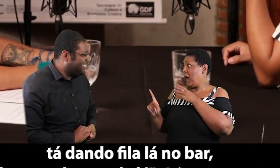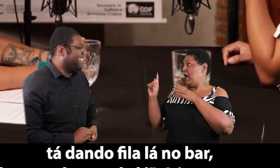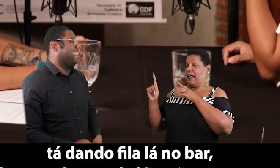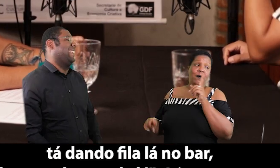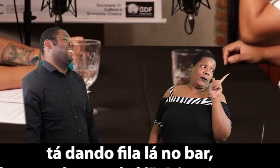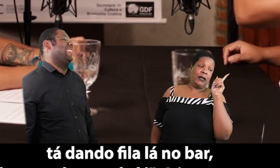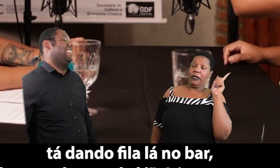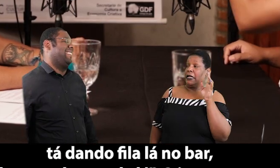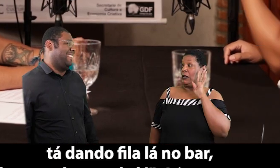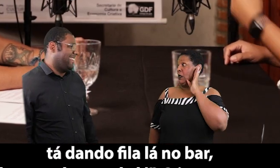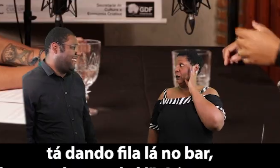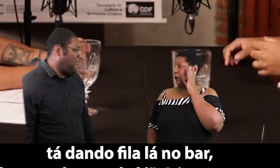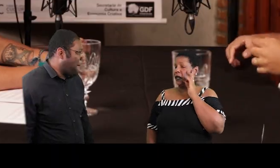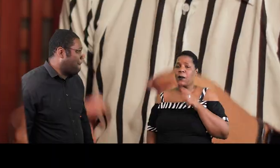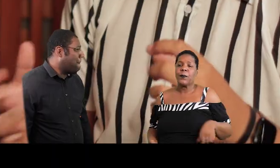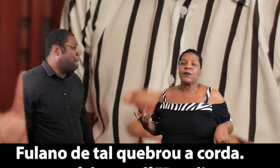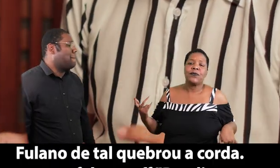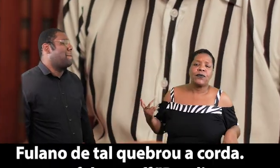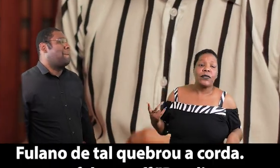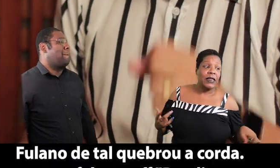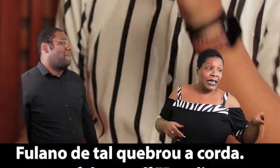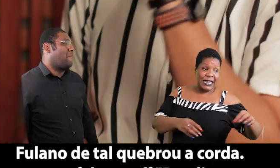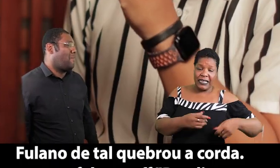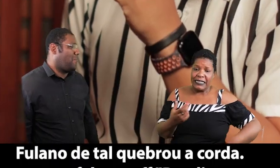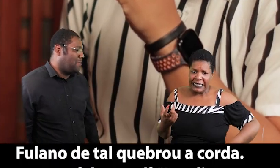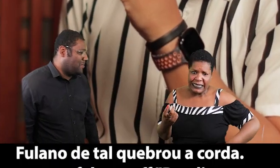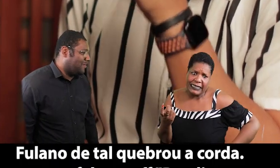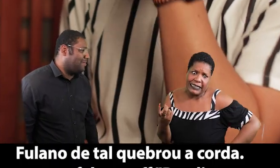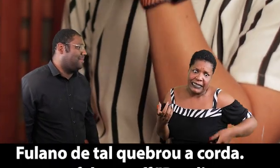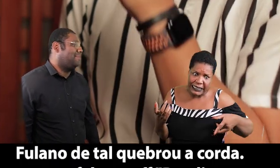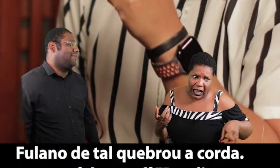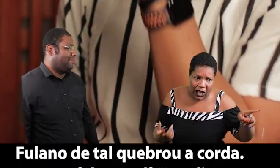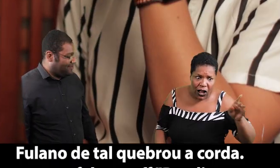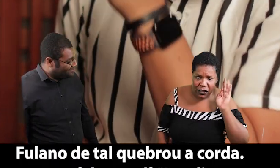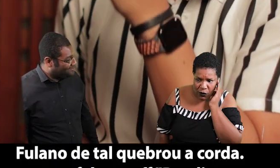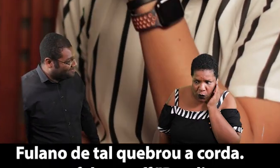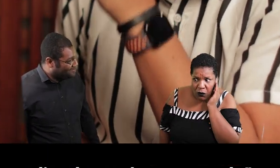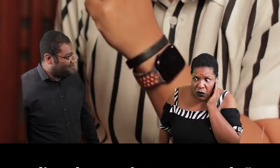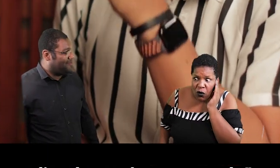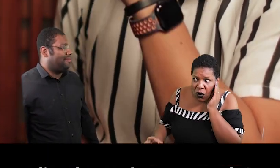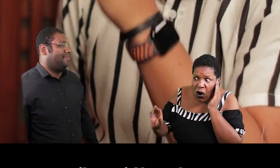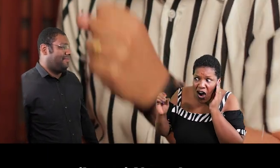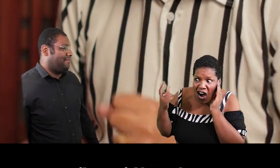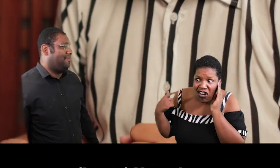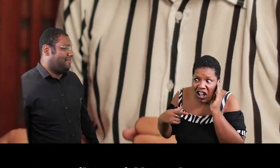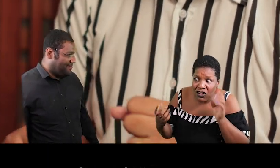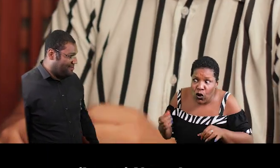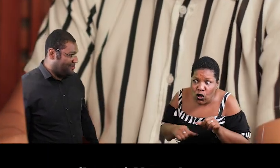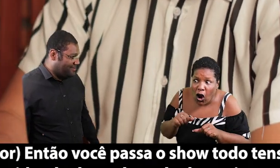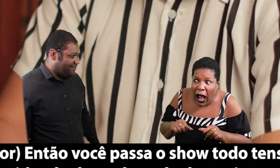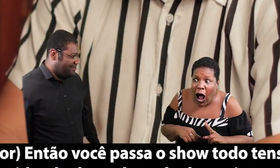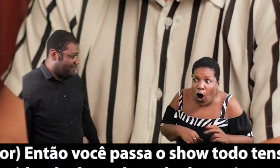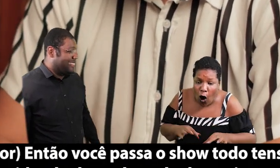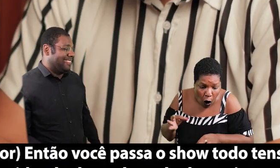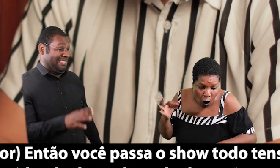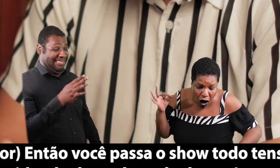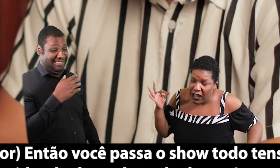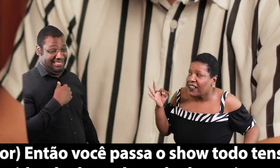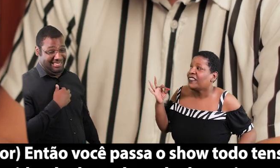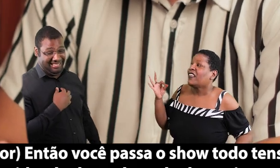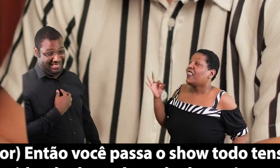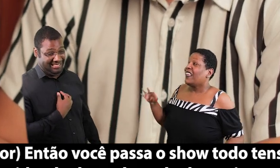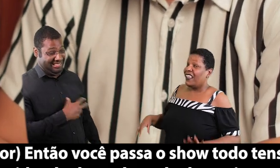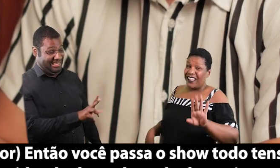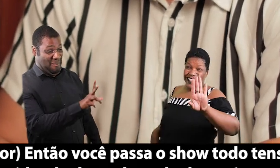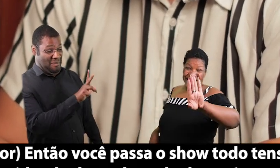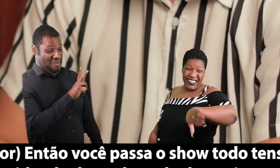lá. Ó, o instrumento, fulano de tal quebrou a corda. Aí fala no off, hold tal, vem cá, trocar a corda. Nossa. Então tu passa o